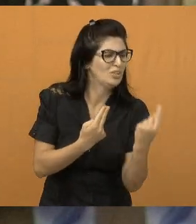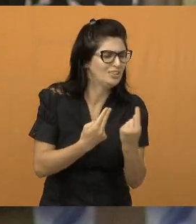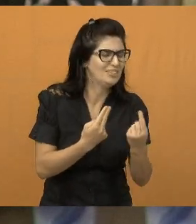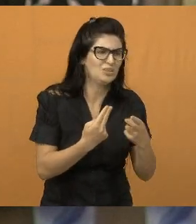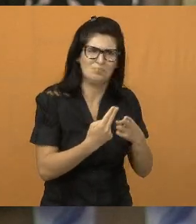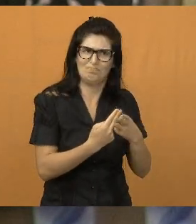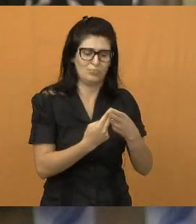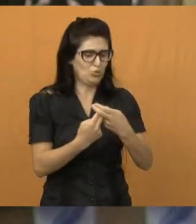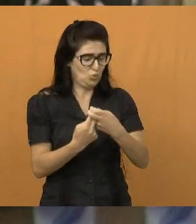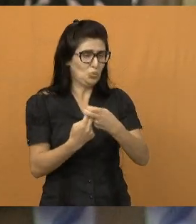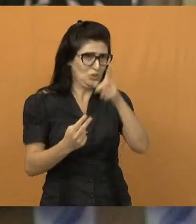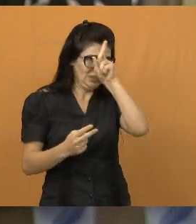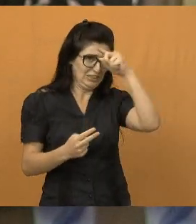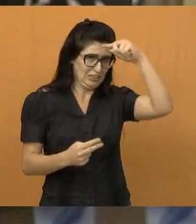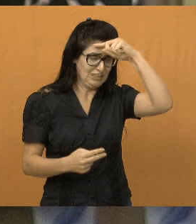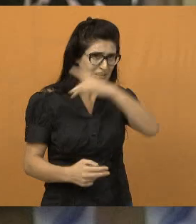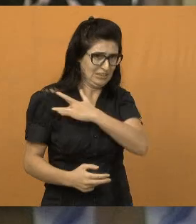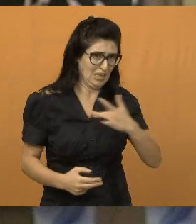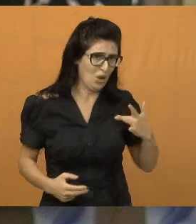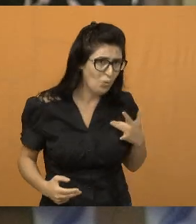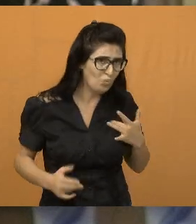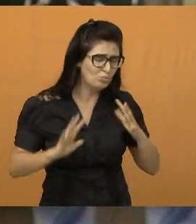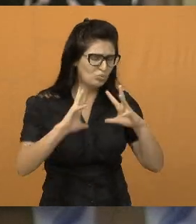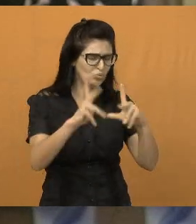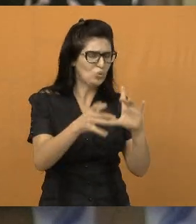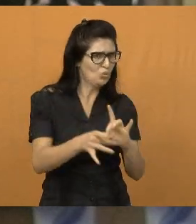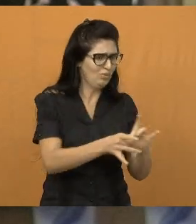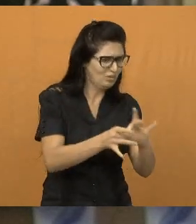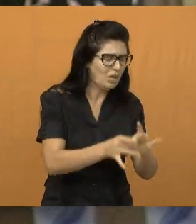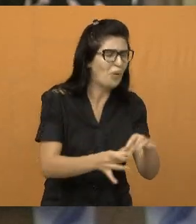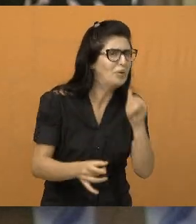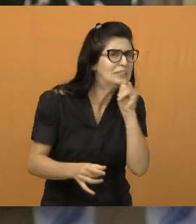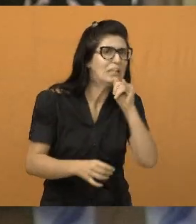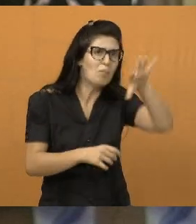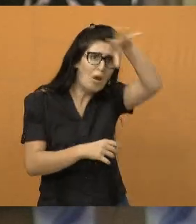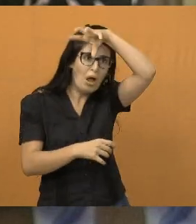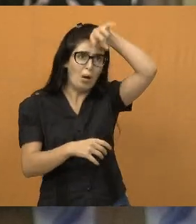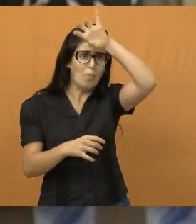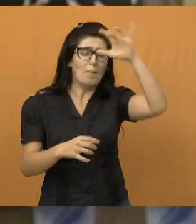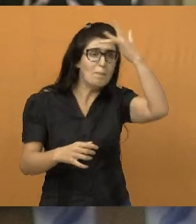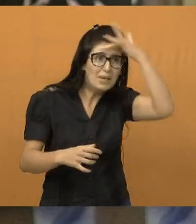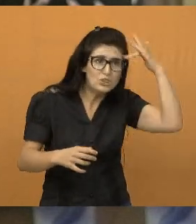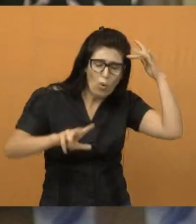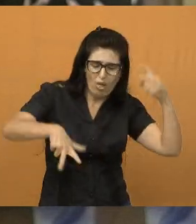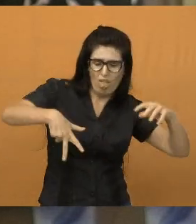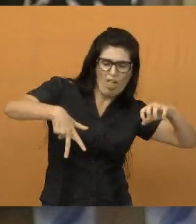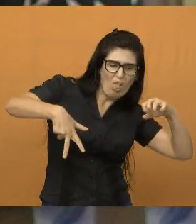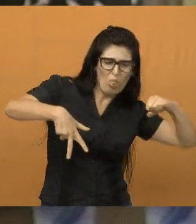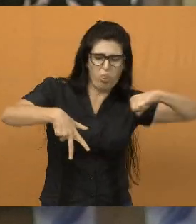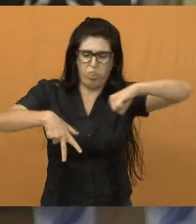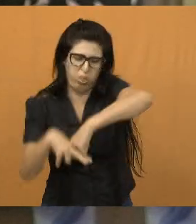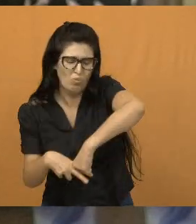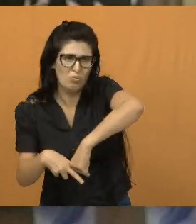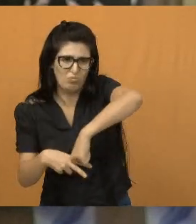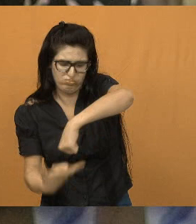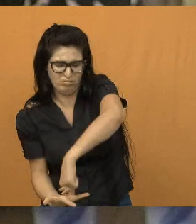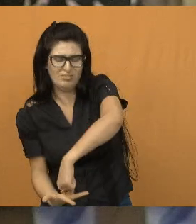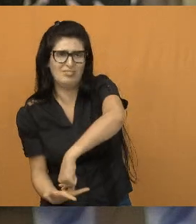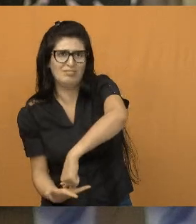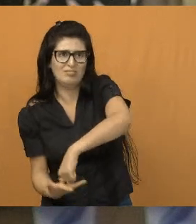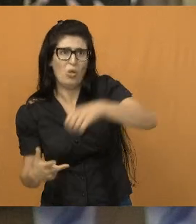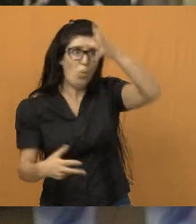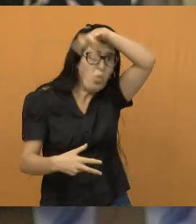hoje em dia a gente é atropelado, a ambulância do SAMU pega e leva para a Santa Casa, que é um serviço do